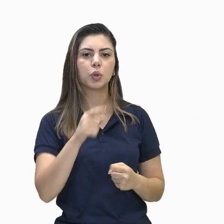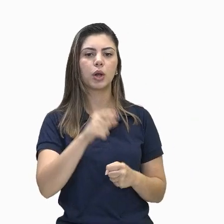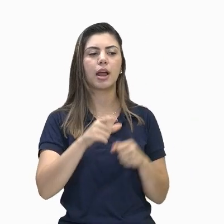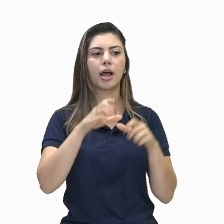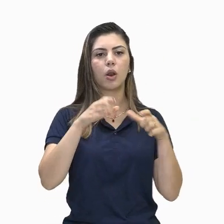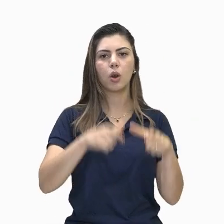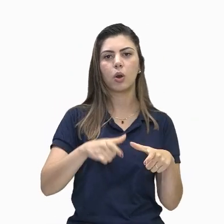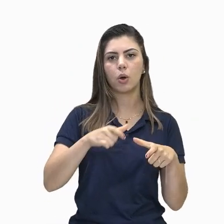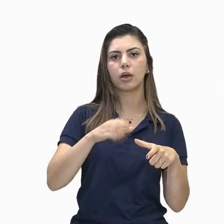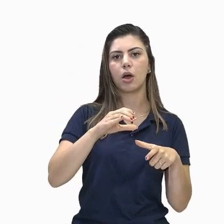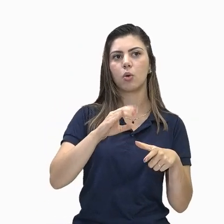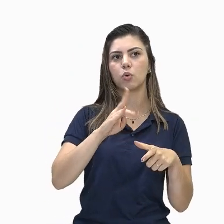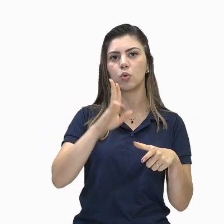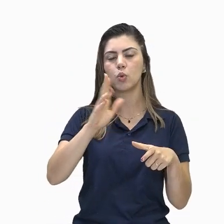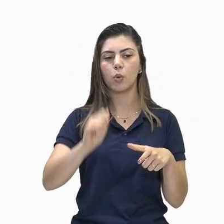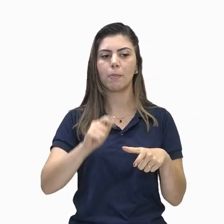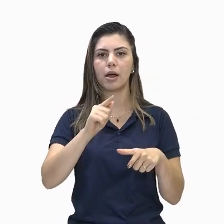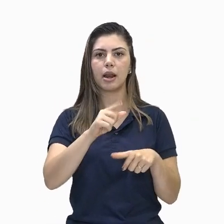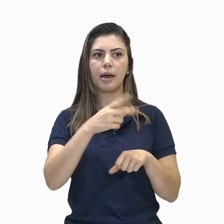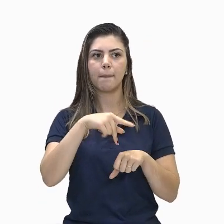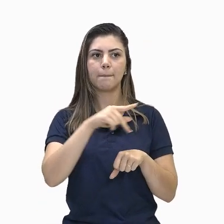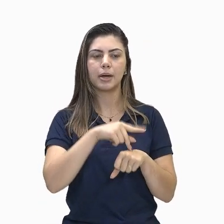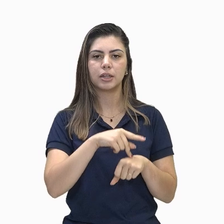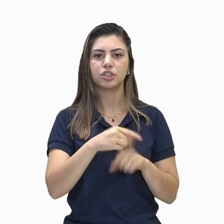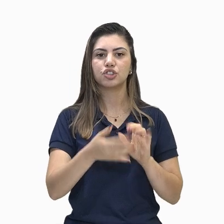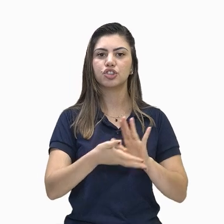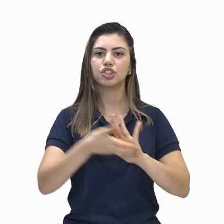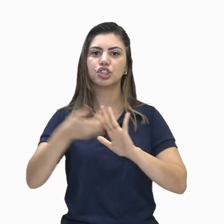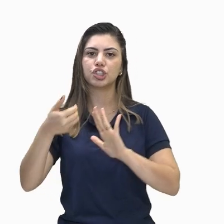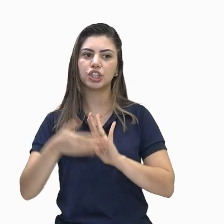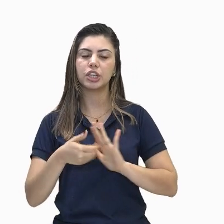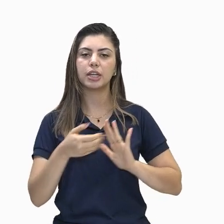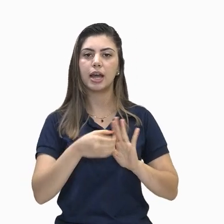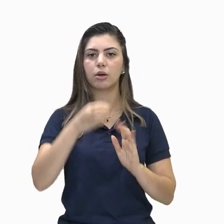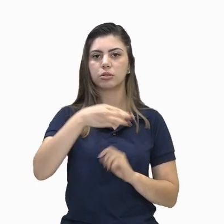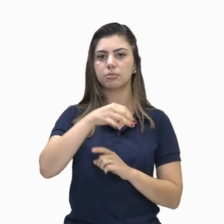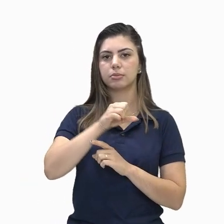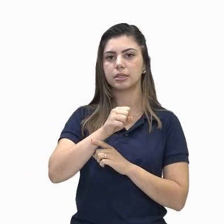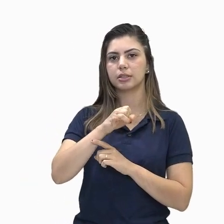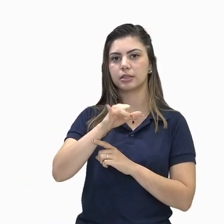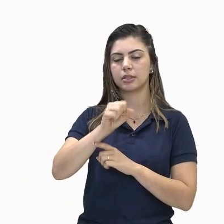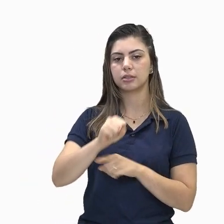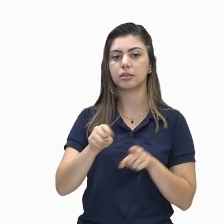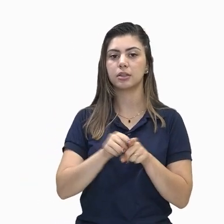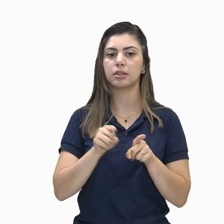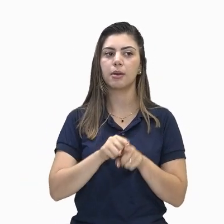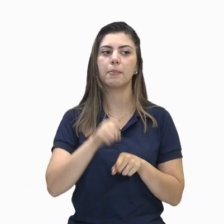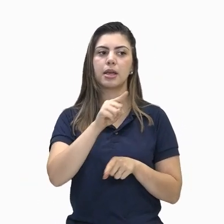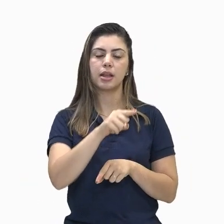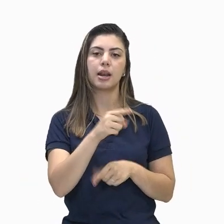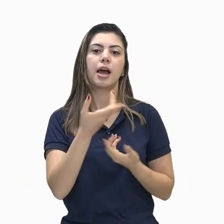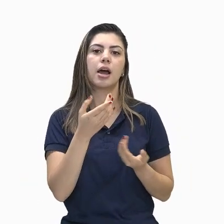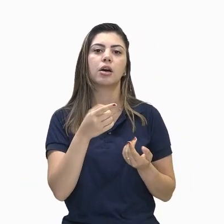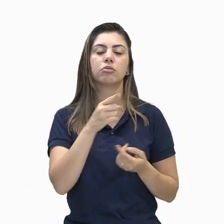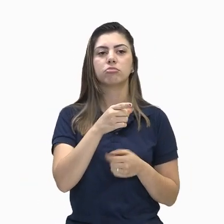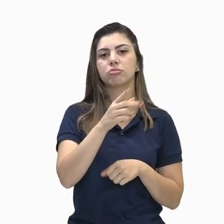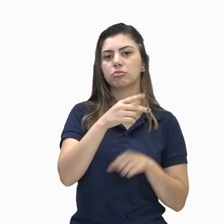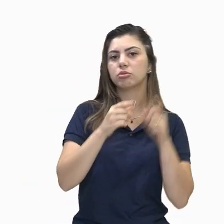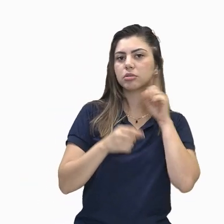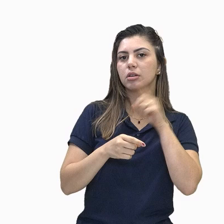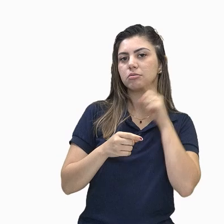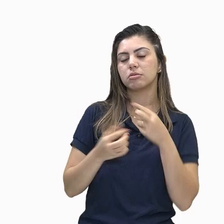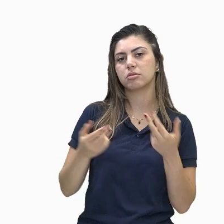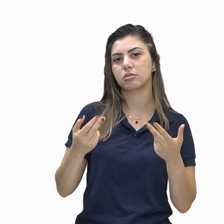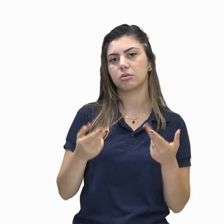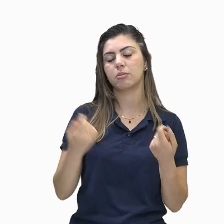Cuba, enquanto os Estados Unidos prometeram não invadir a ilha e retirar também seus mísseis da Turquia, embora